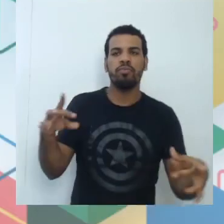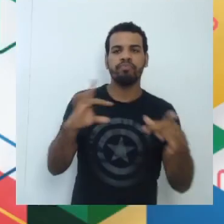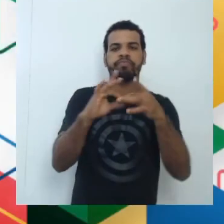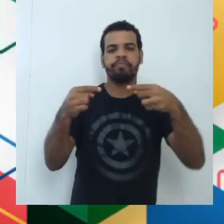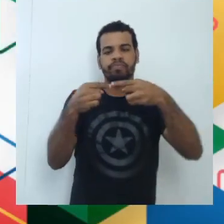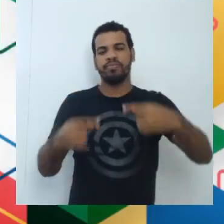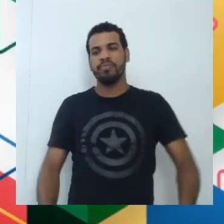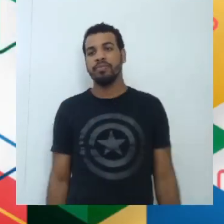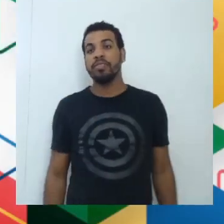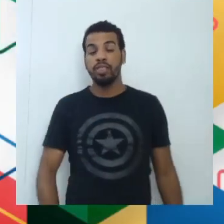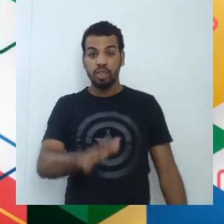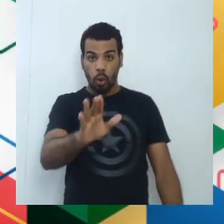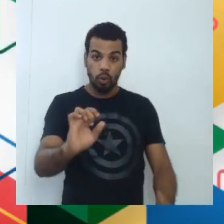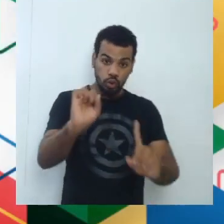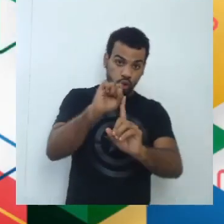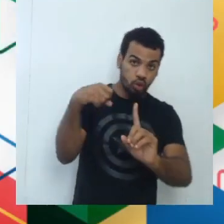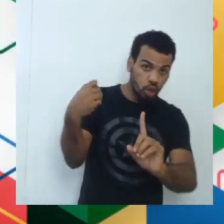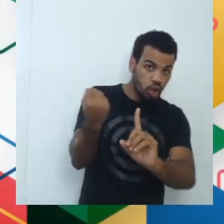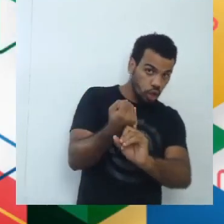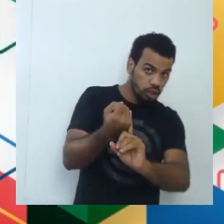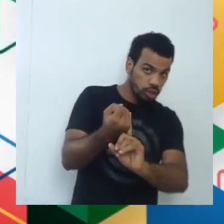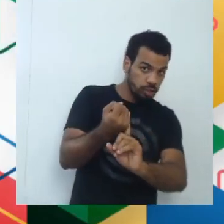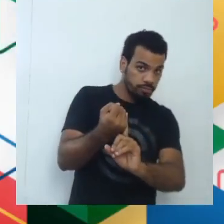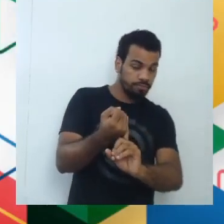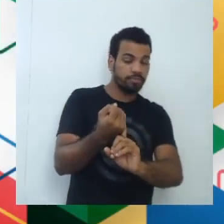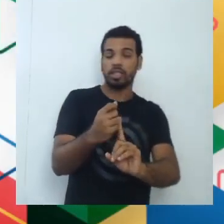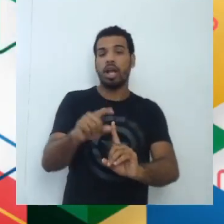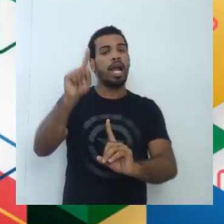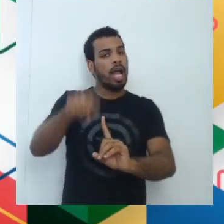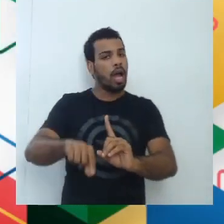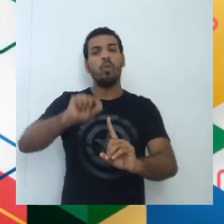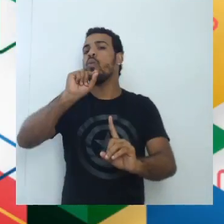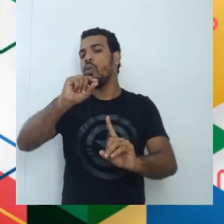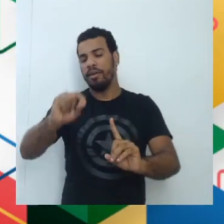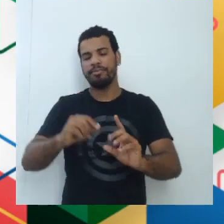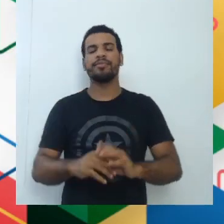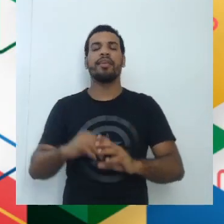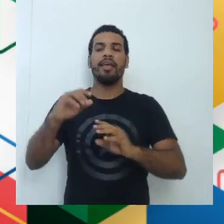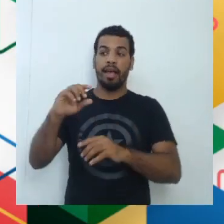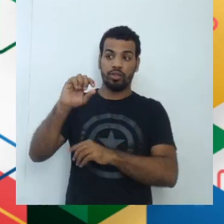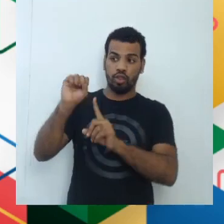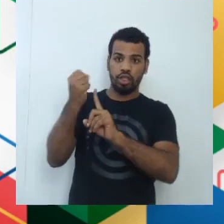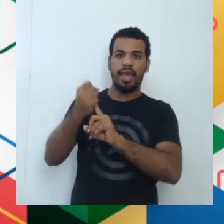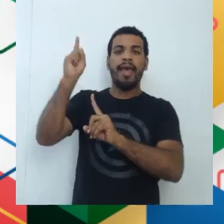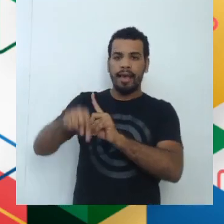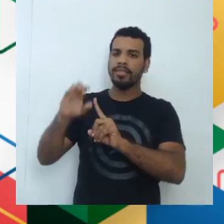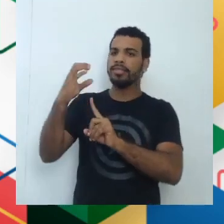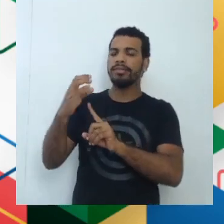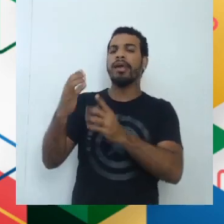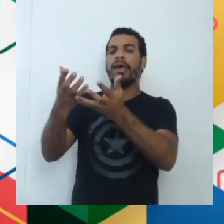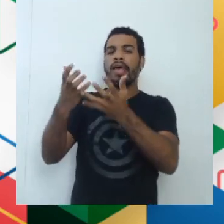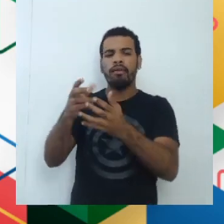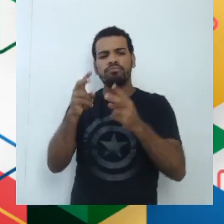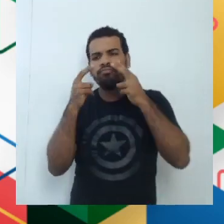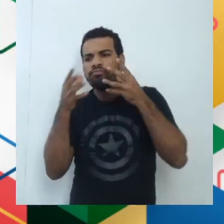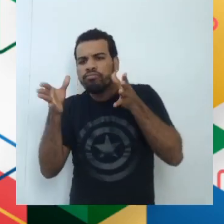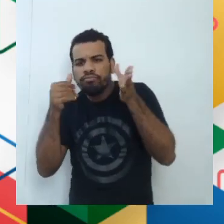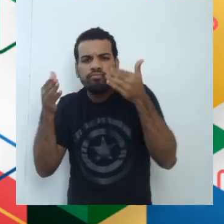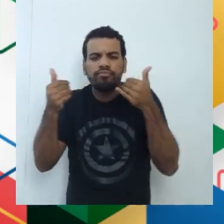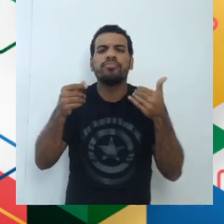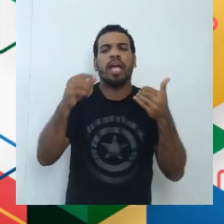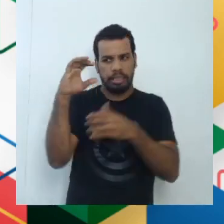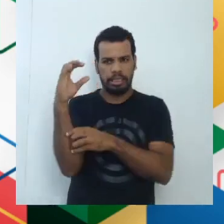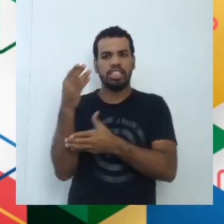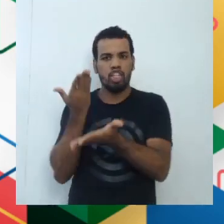questão, a sociologia é, para Weber, a ciência que pretende entender, interpretando-a,